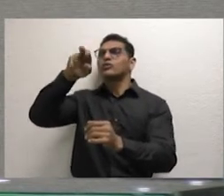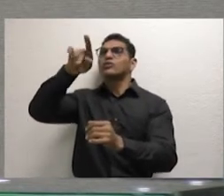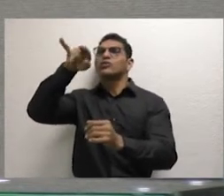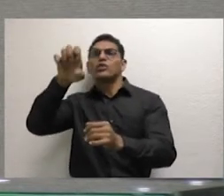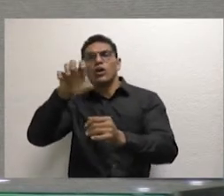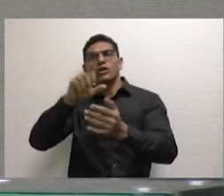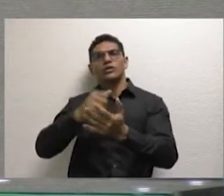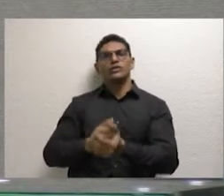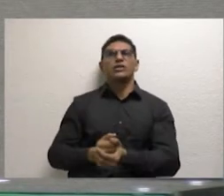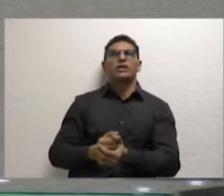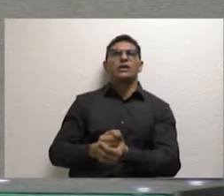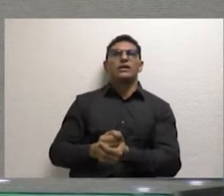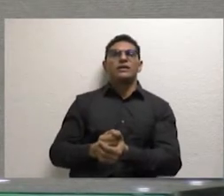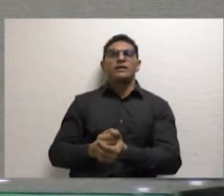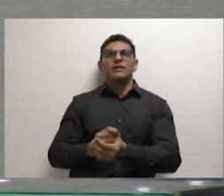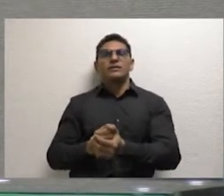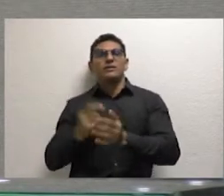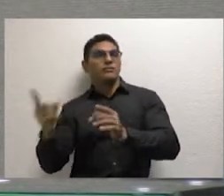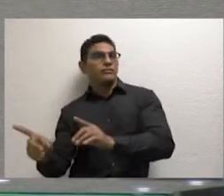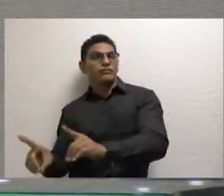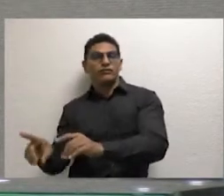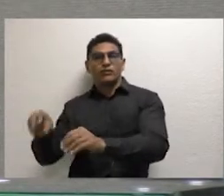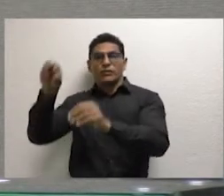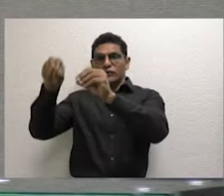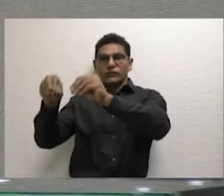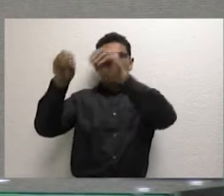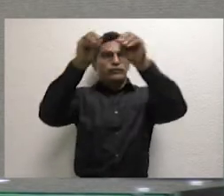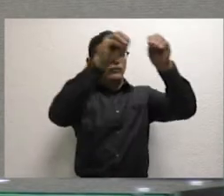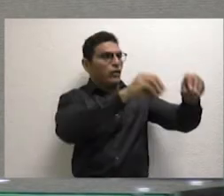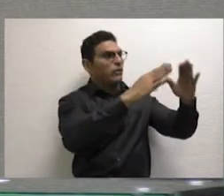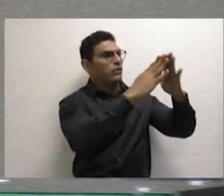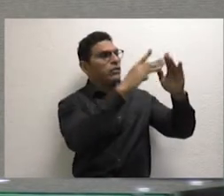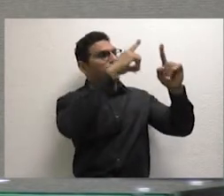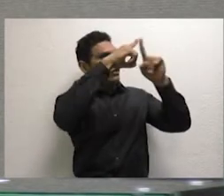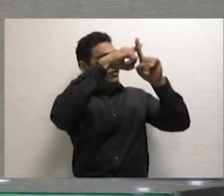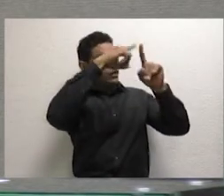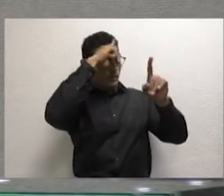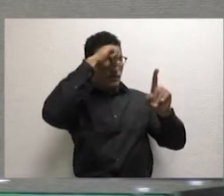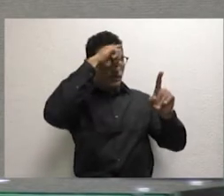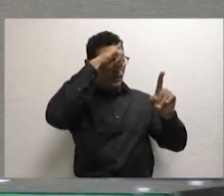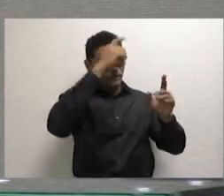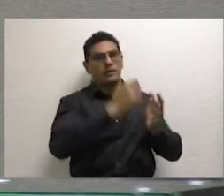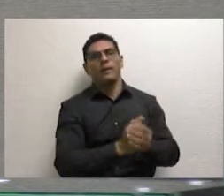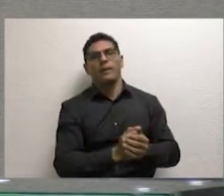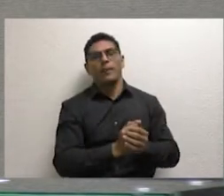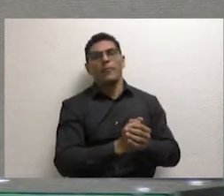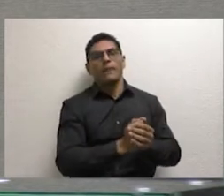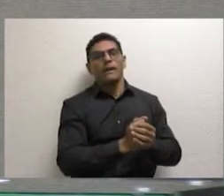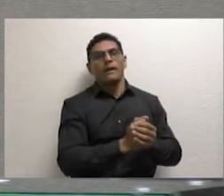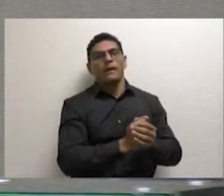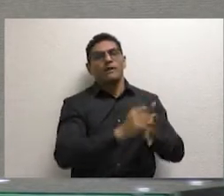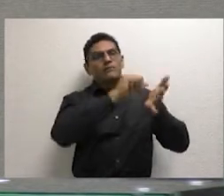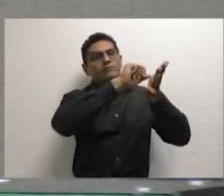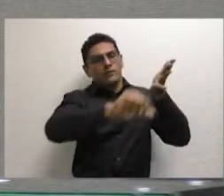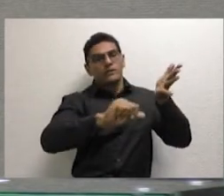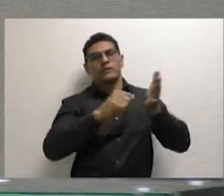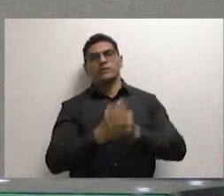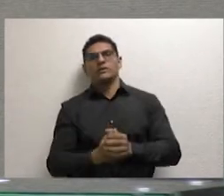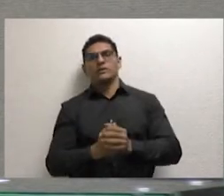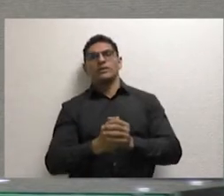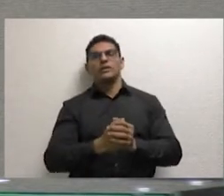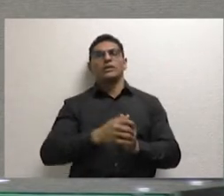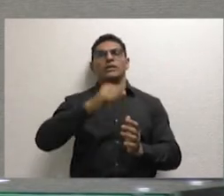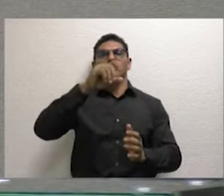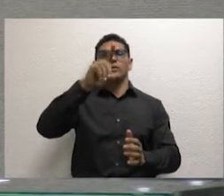como Platão Araújo enfim é o governo demonstrando assim a sua preocupação com a saúde da